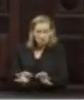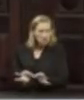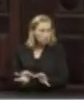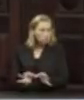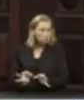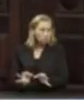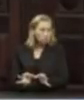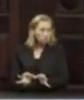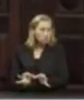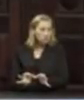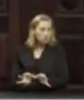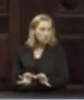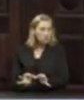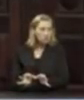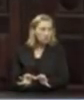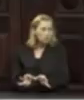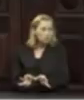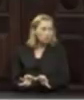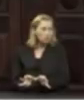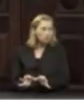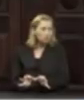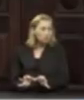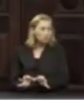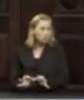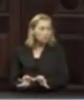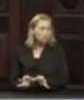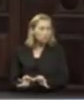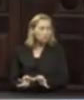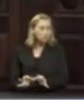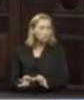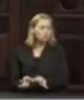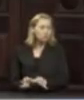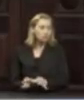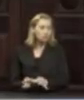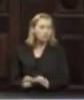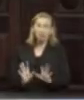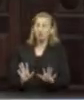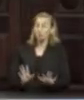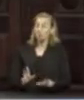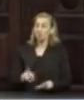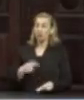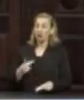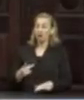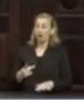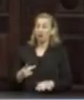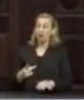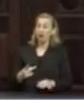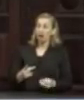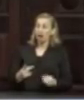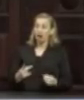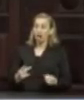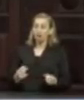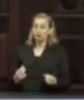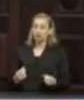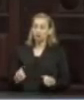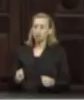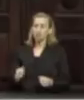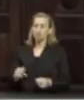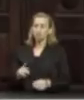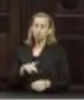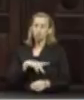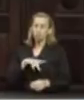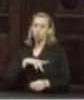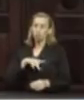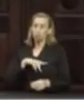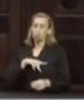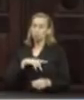contar com a boa vontade dos deputados, que é para a modernização da máquina pública, bom, depois de tamanho atraso, faltando 9